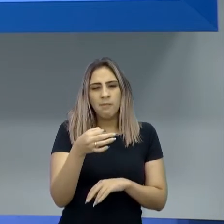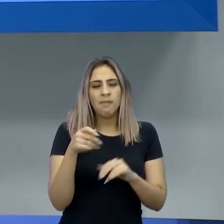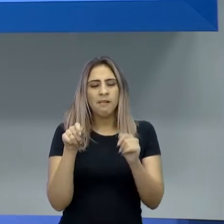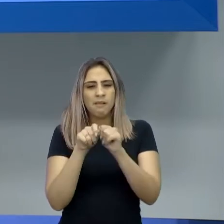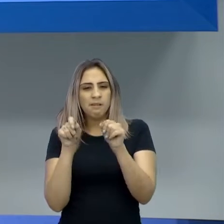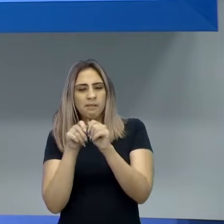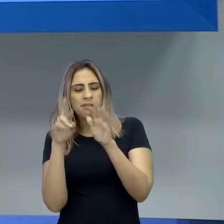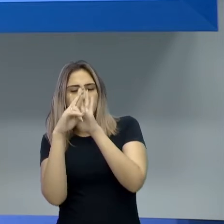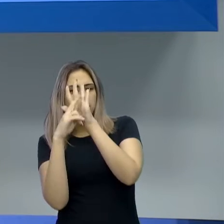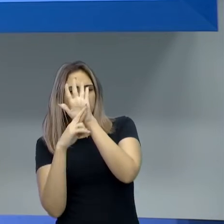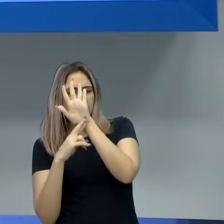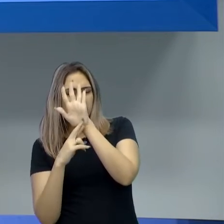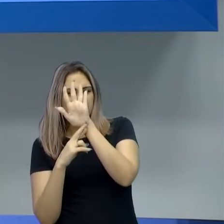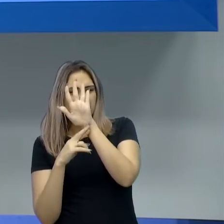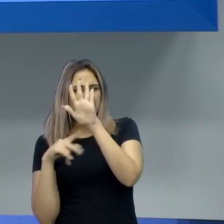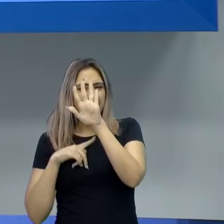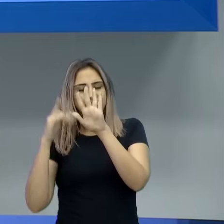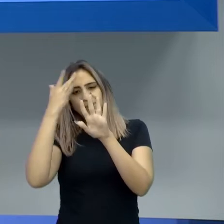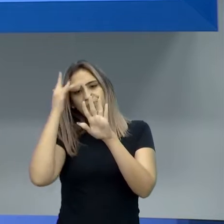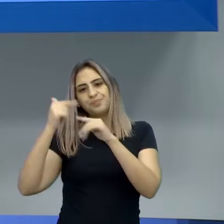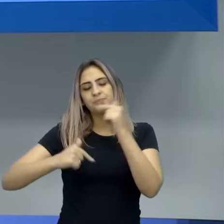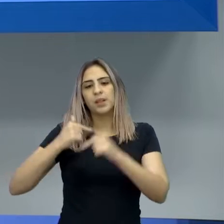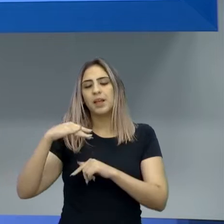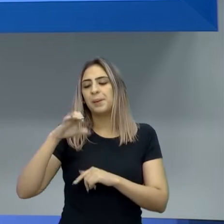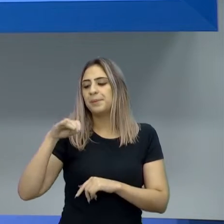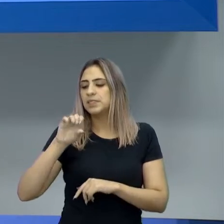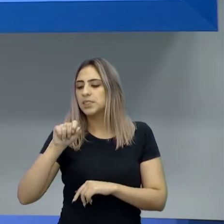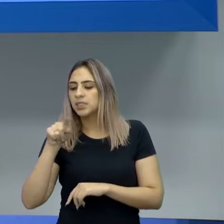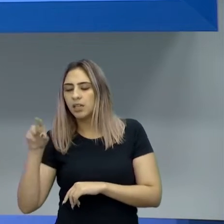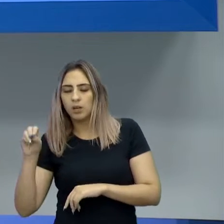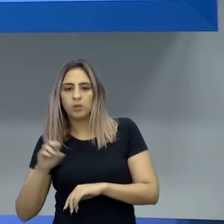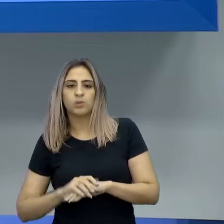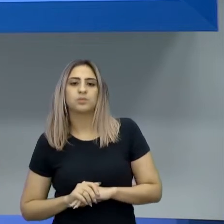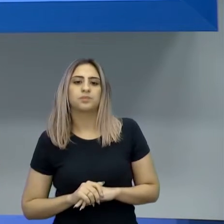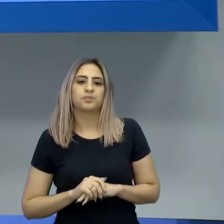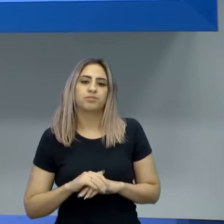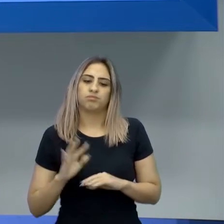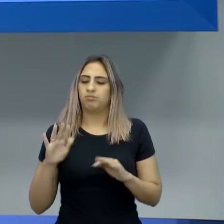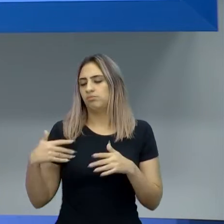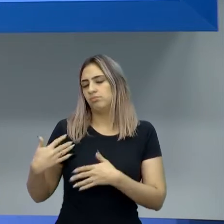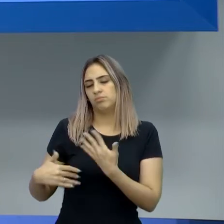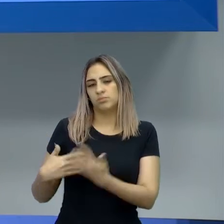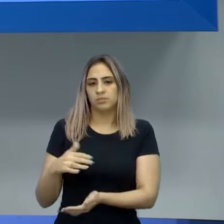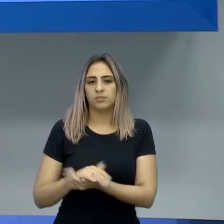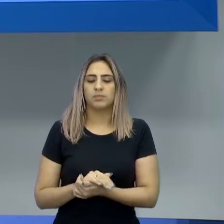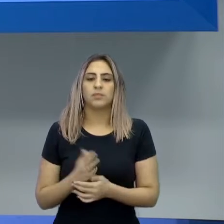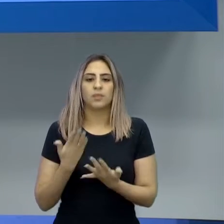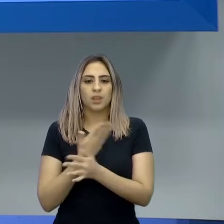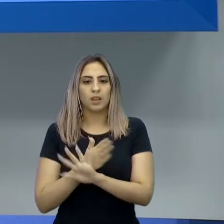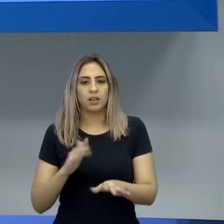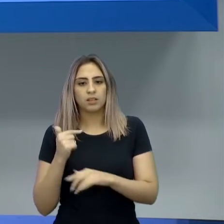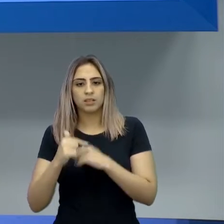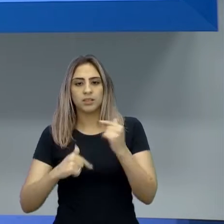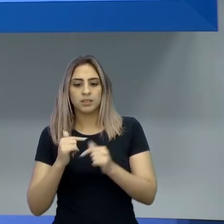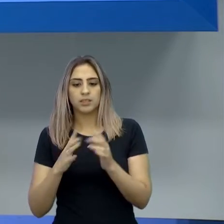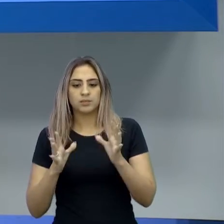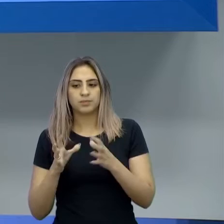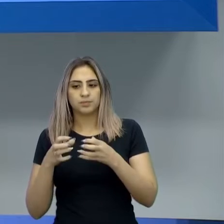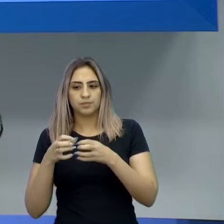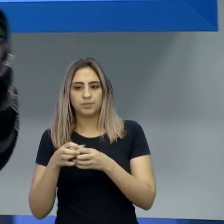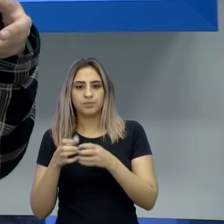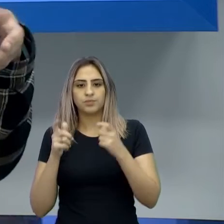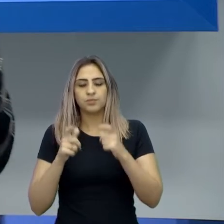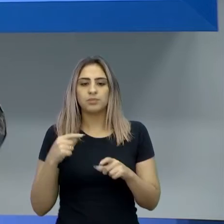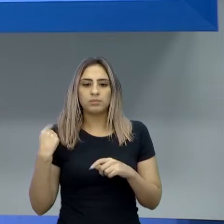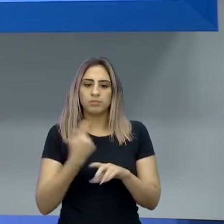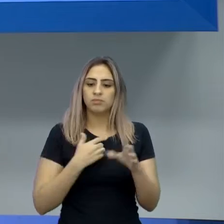o roteiro, ia ter o pessoal que trabalha com a edição, enfim, acabava sendo um trabalho em grupo, né, onde a